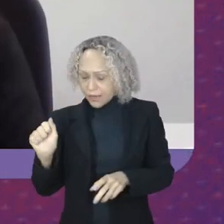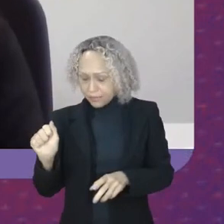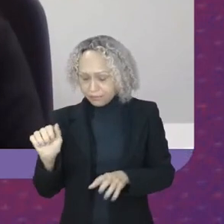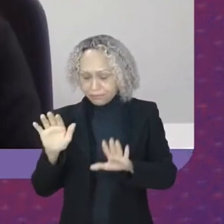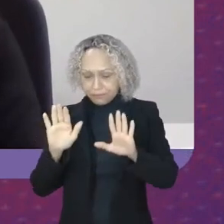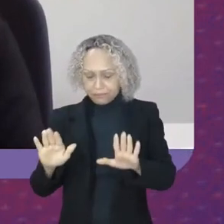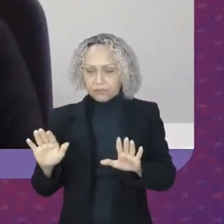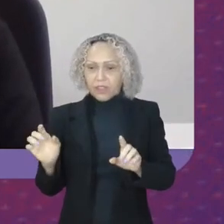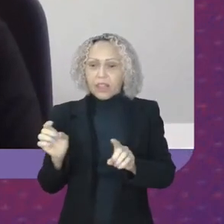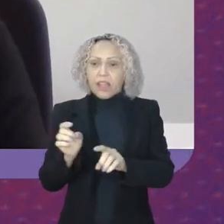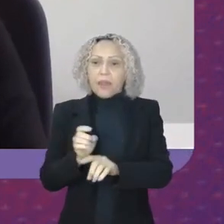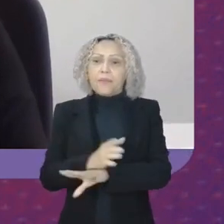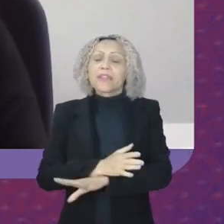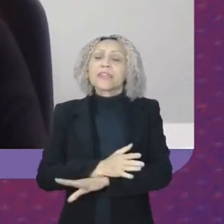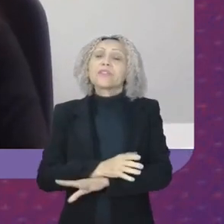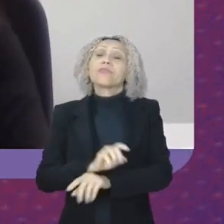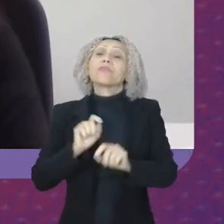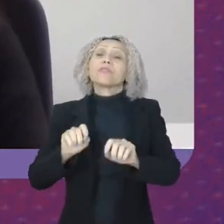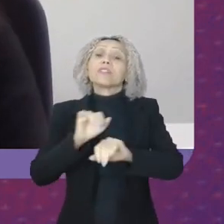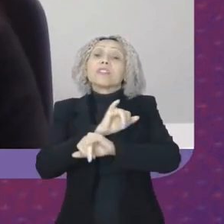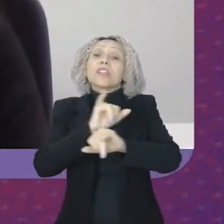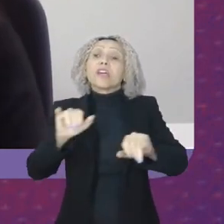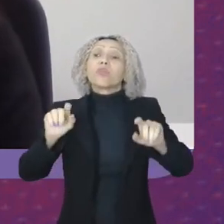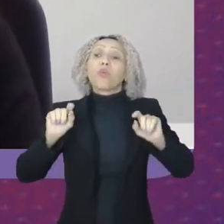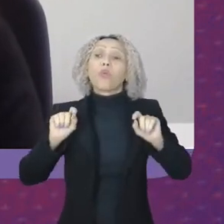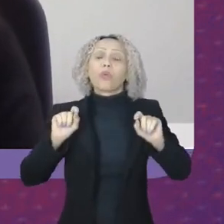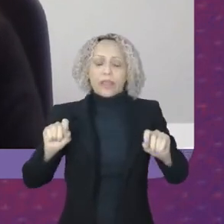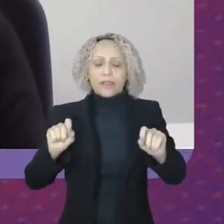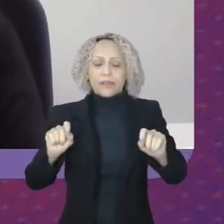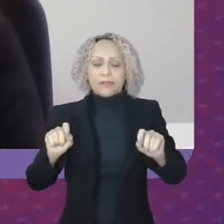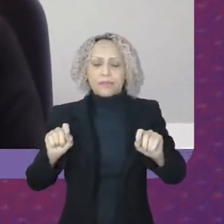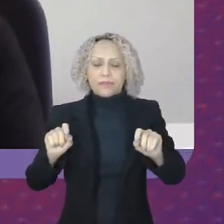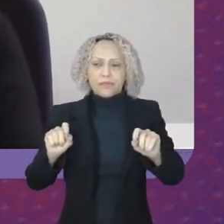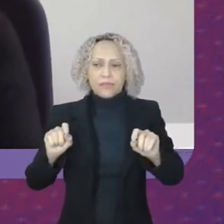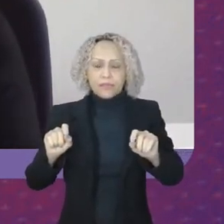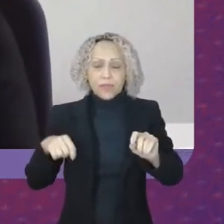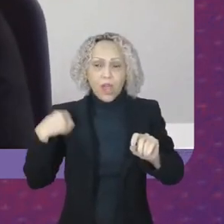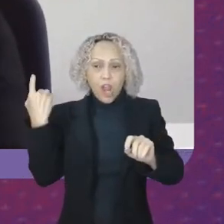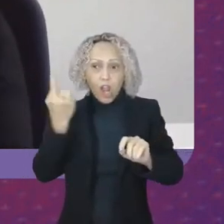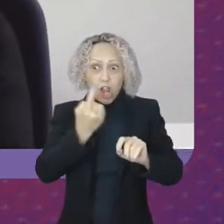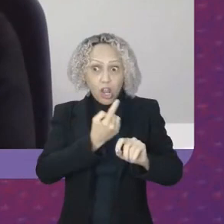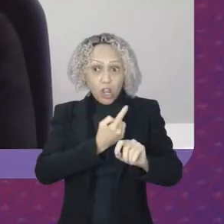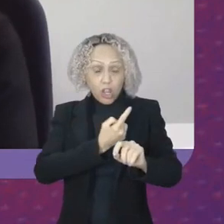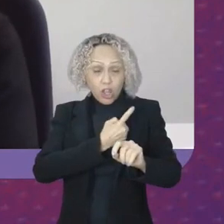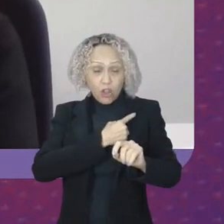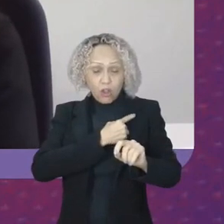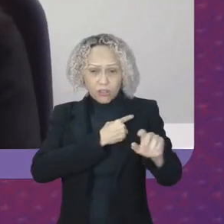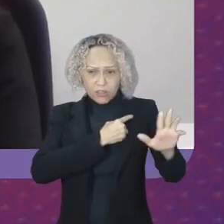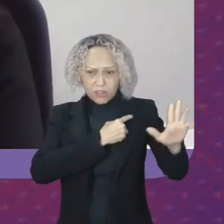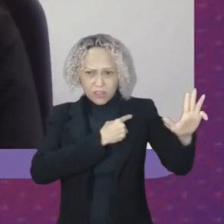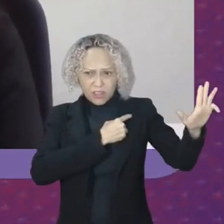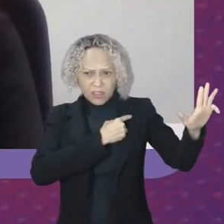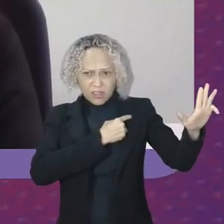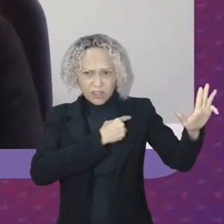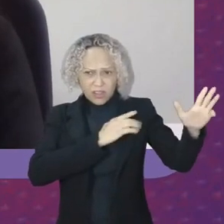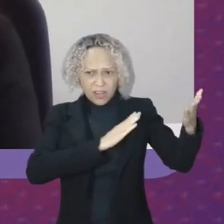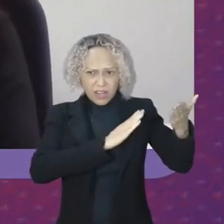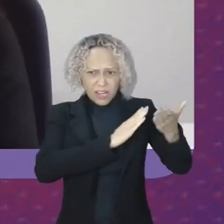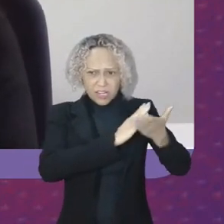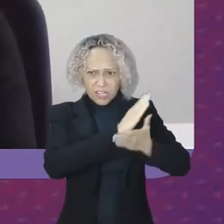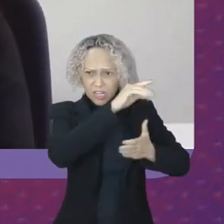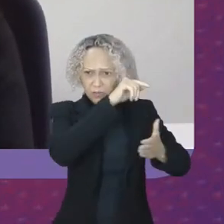Termino esse processo dizendo o seguinte: nós elegemos um governo,